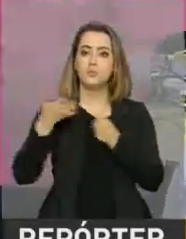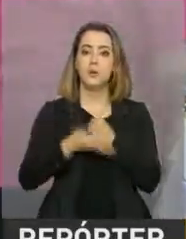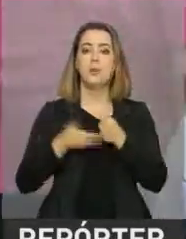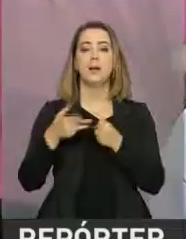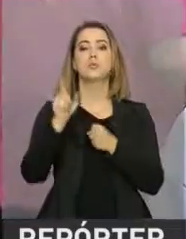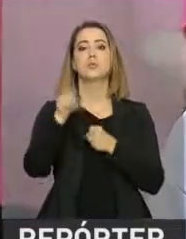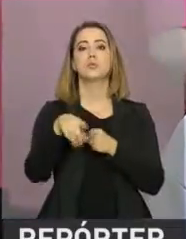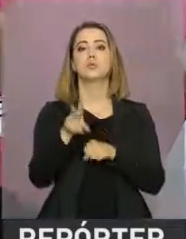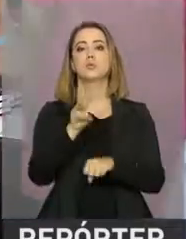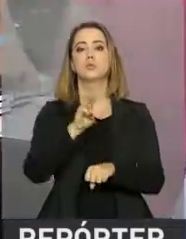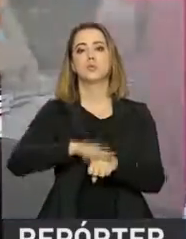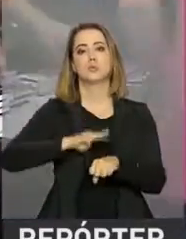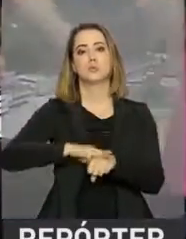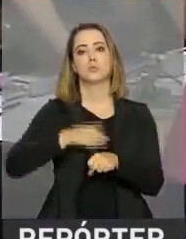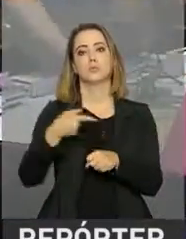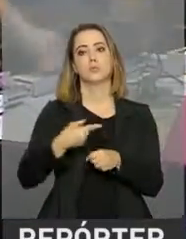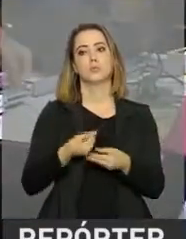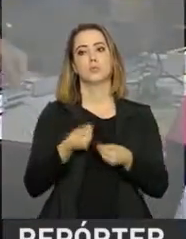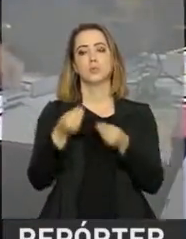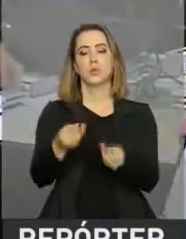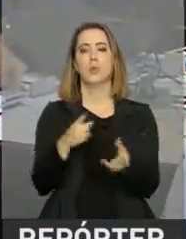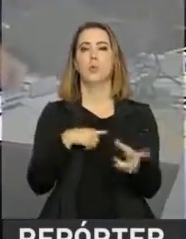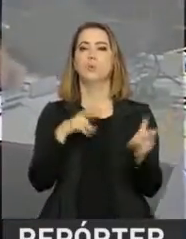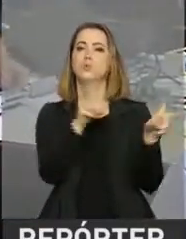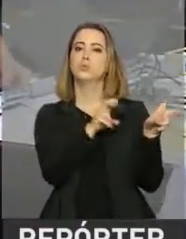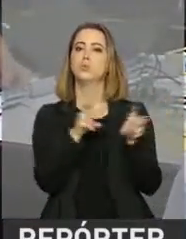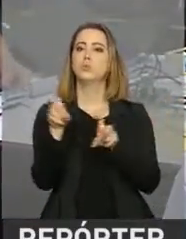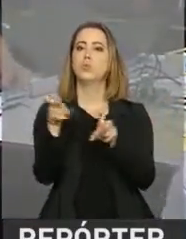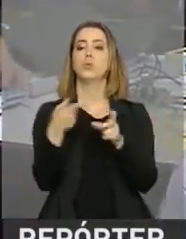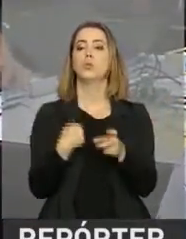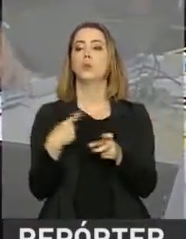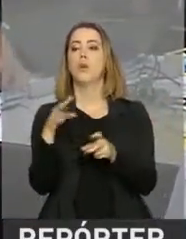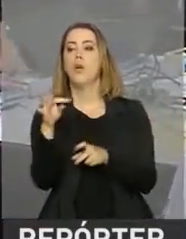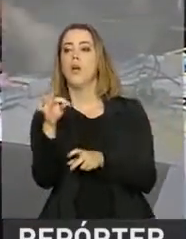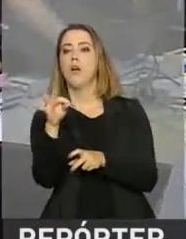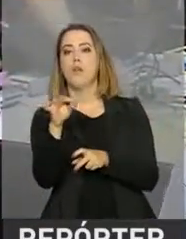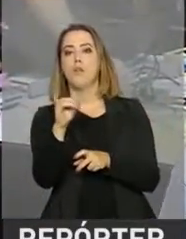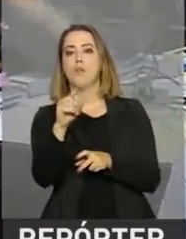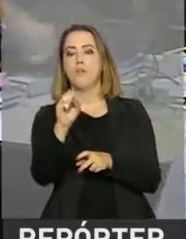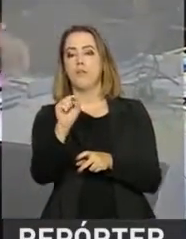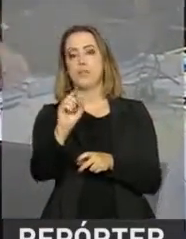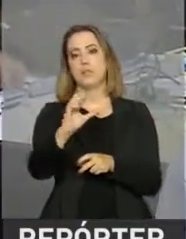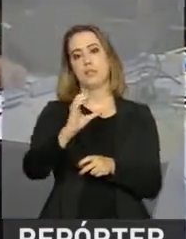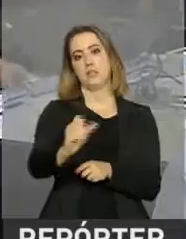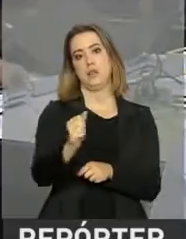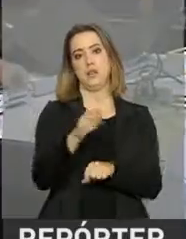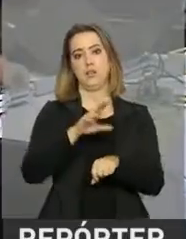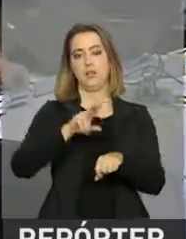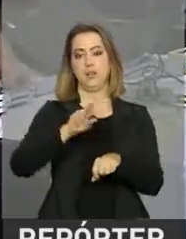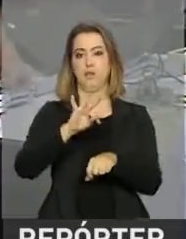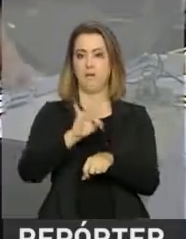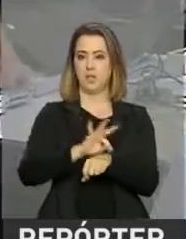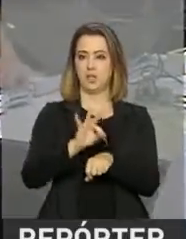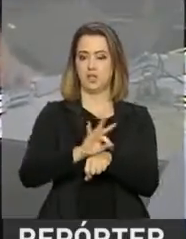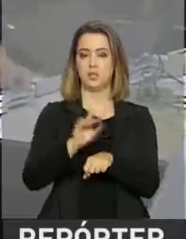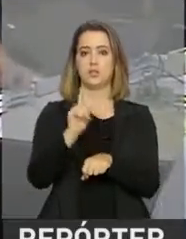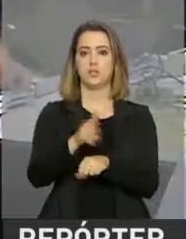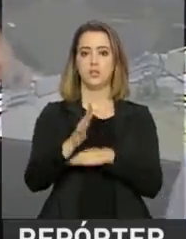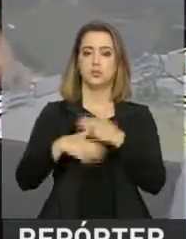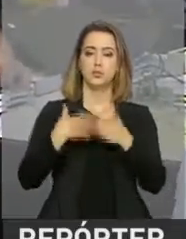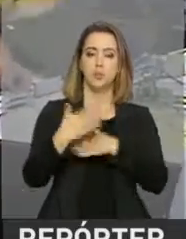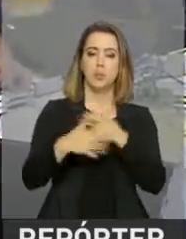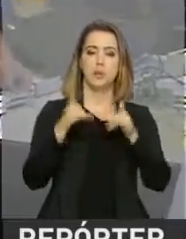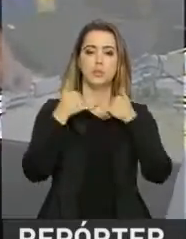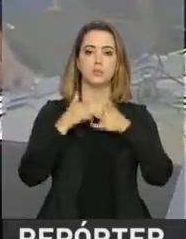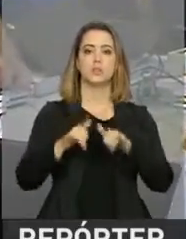matemática. É a aplicação de conceitos da física num robô desse são vários, desde a área da eletricidade, da área da